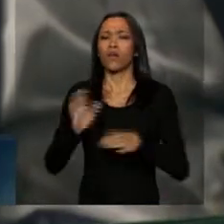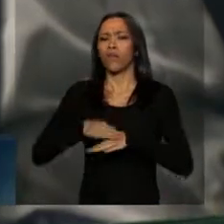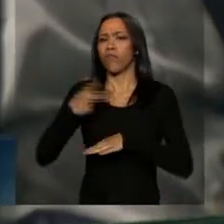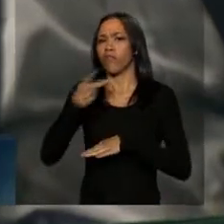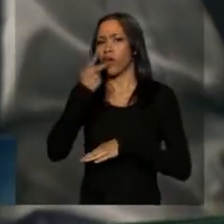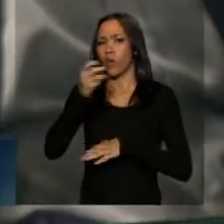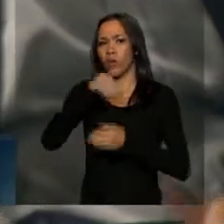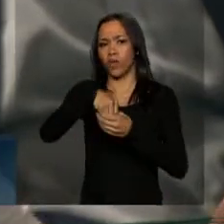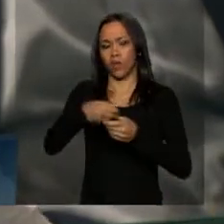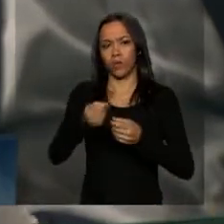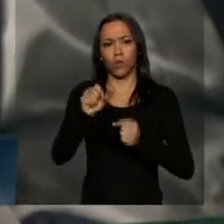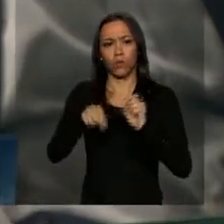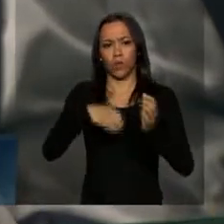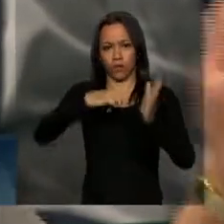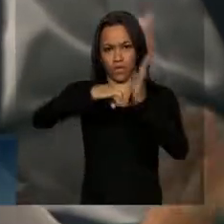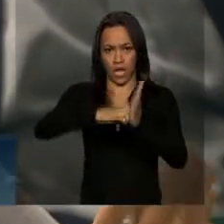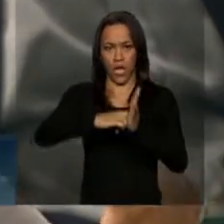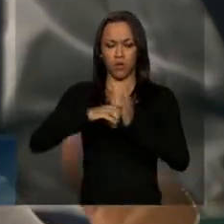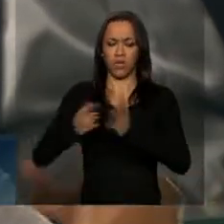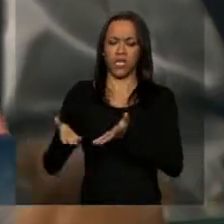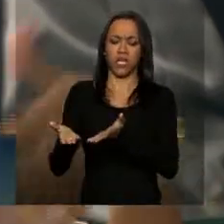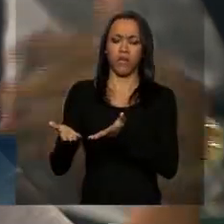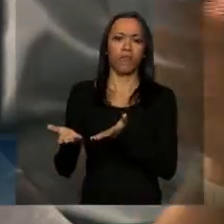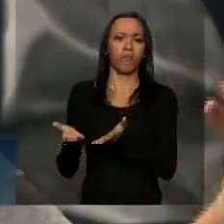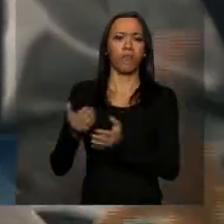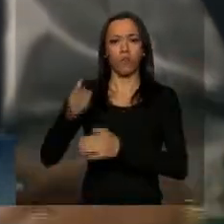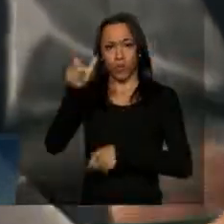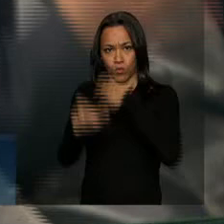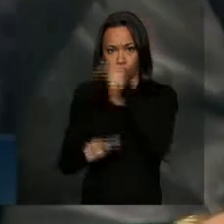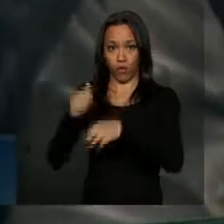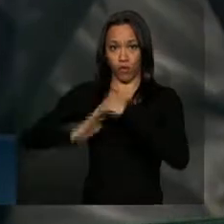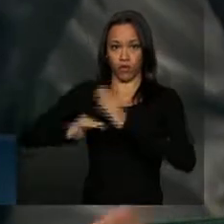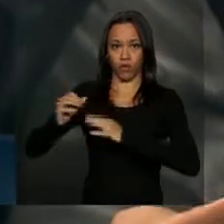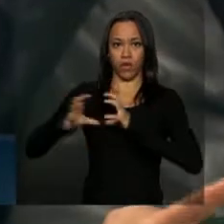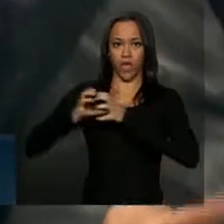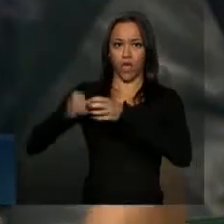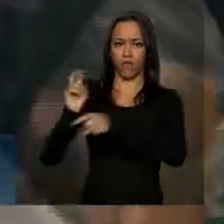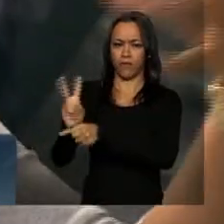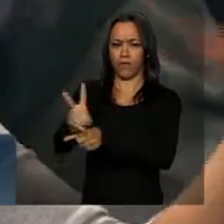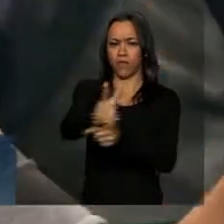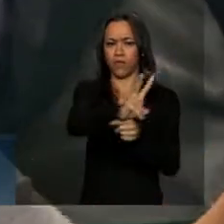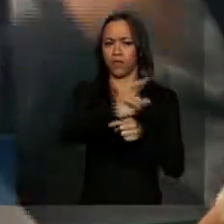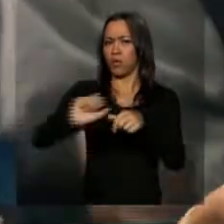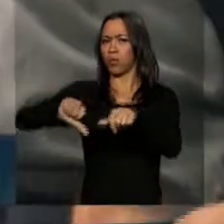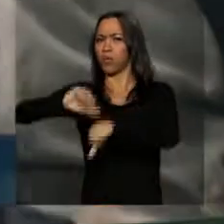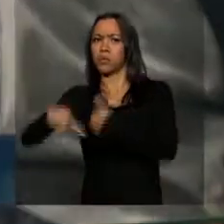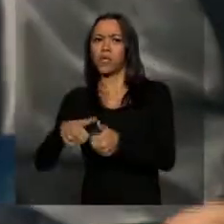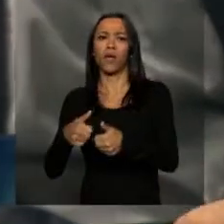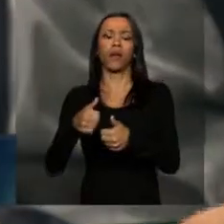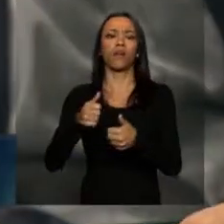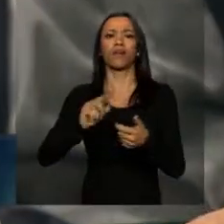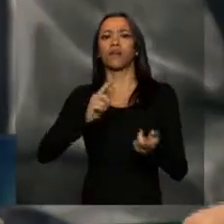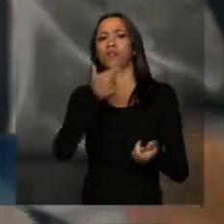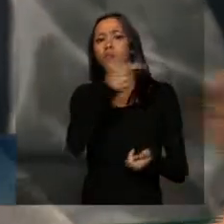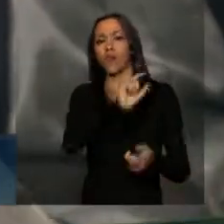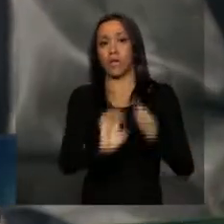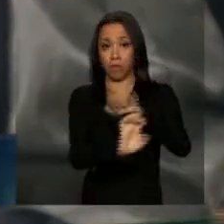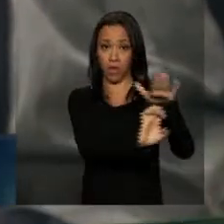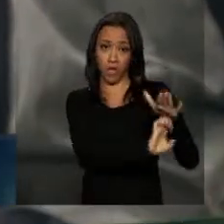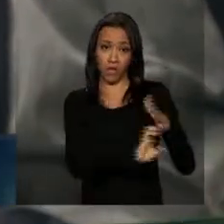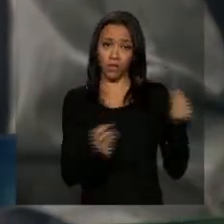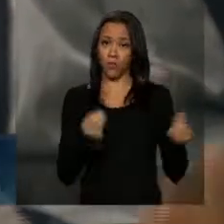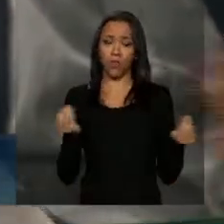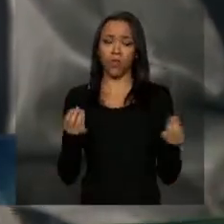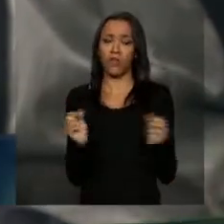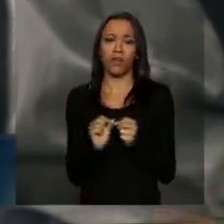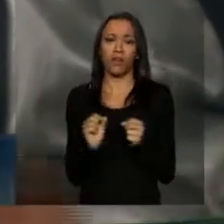a fiscalização, os fiscais seriam auditores e as próprias empresas fariam a fiscalização. Todo o RISPOA já foi, a mudança não, de todo o